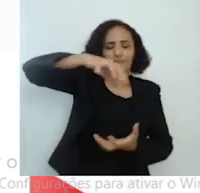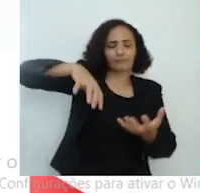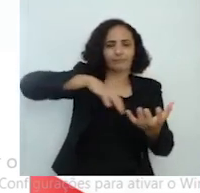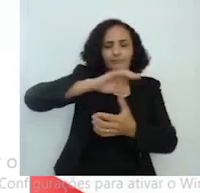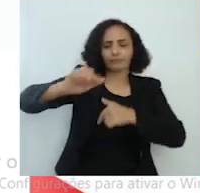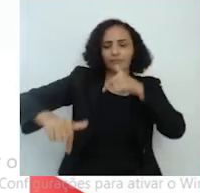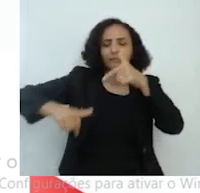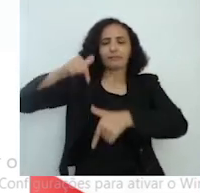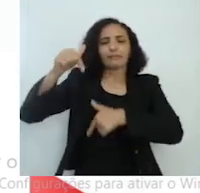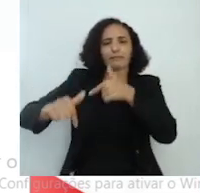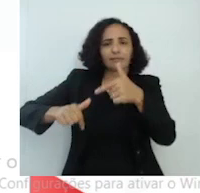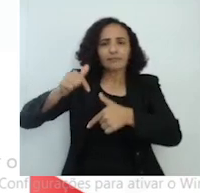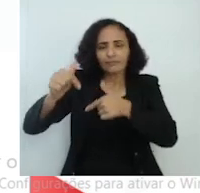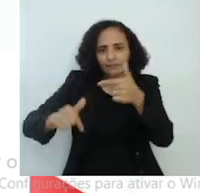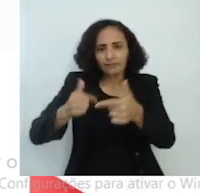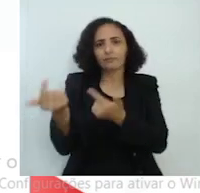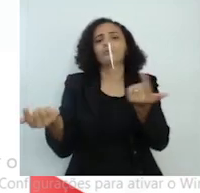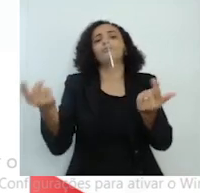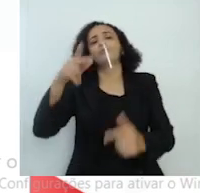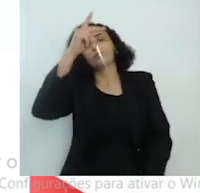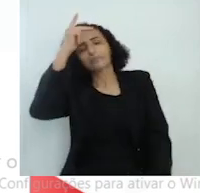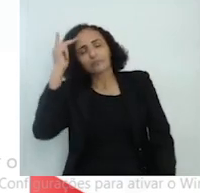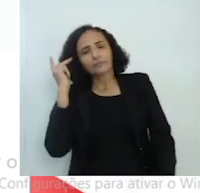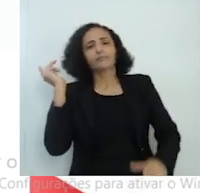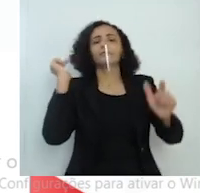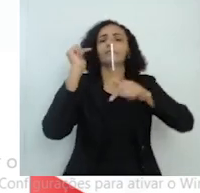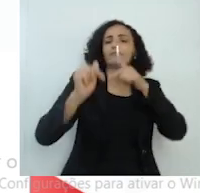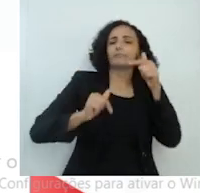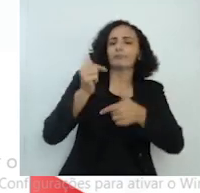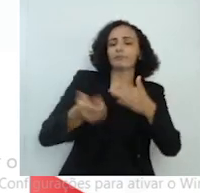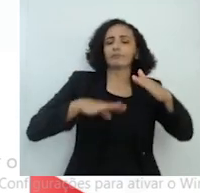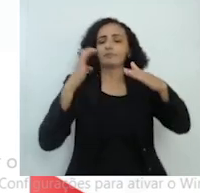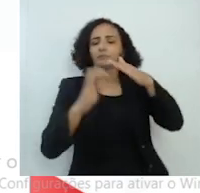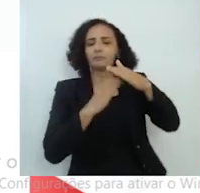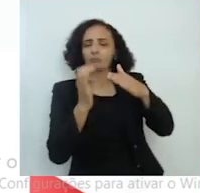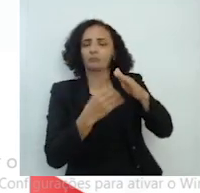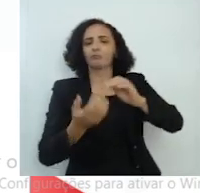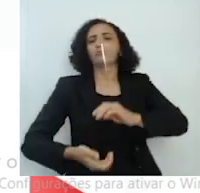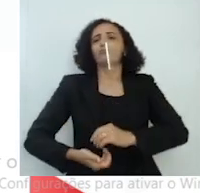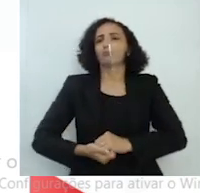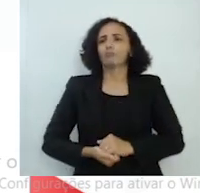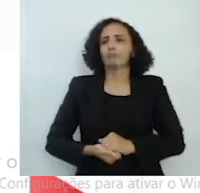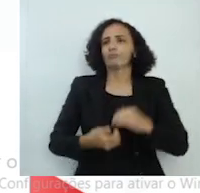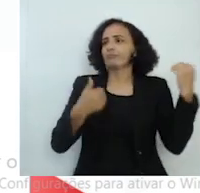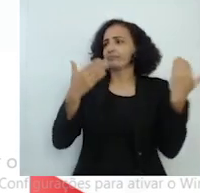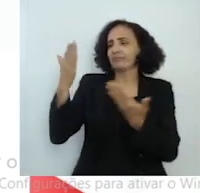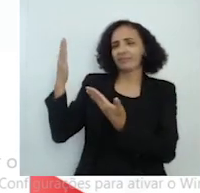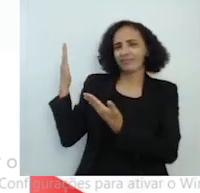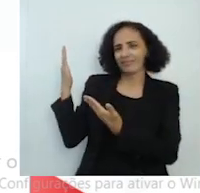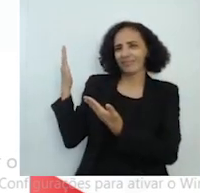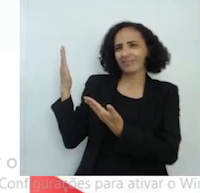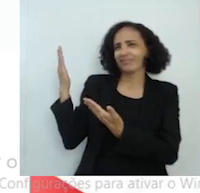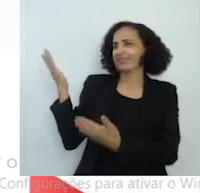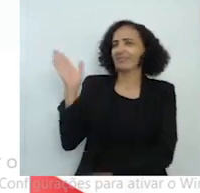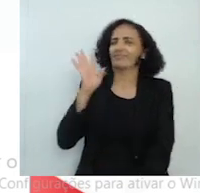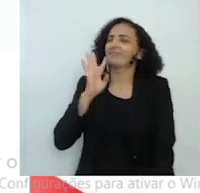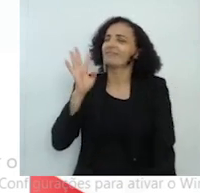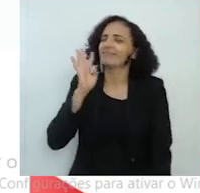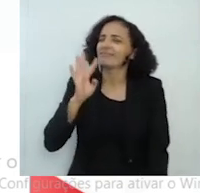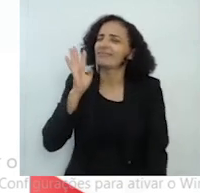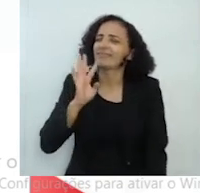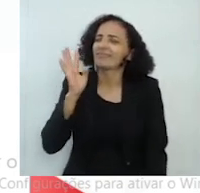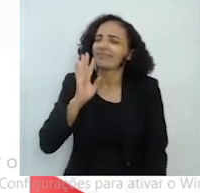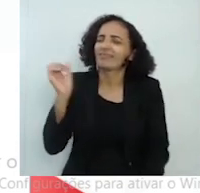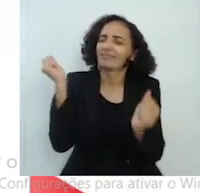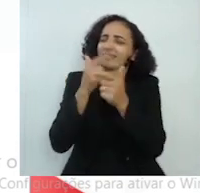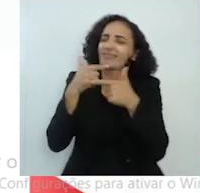relação de trabalho, empregador e o empregado. Olha ele aqui brincando, porque ele é hilário, viu, gente? Ele é